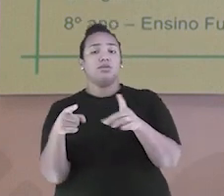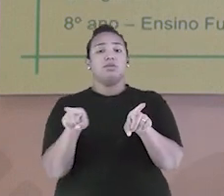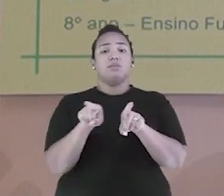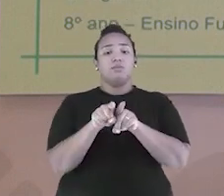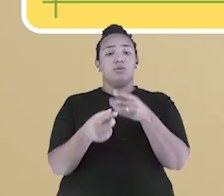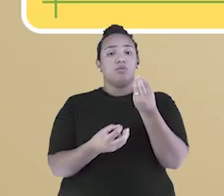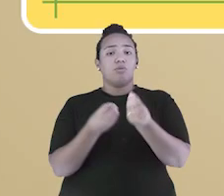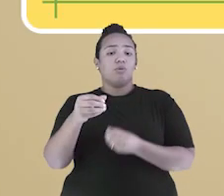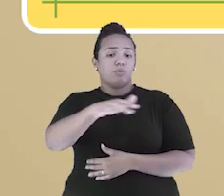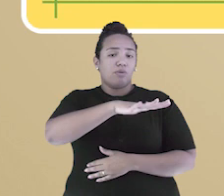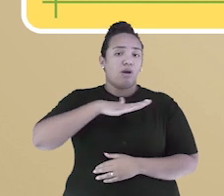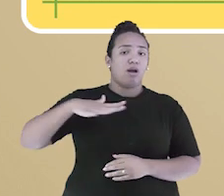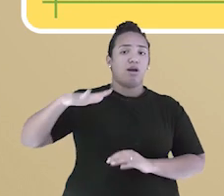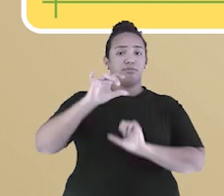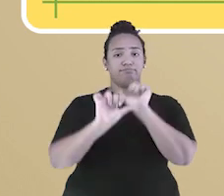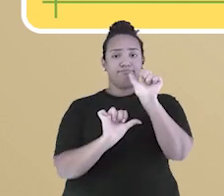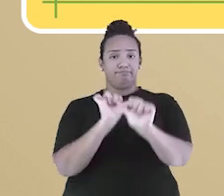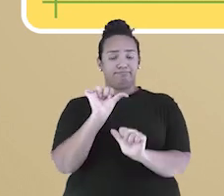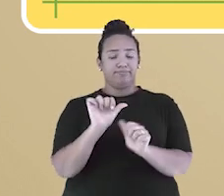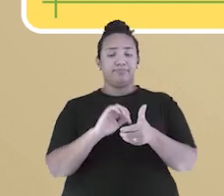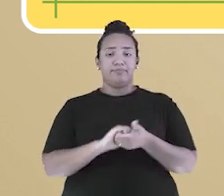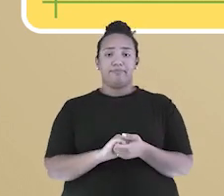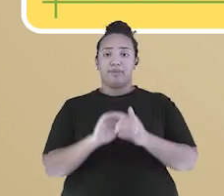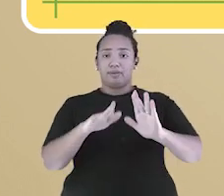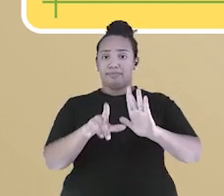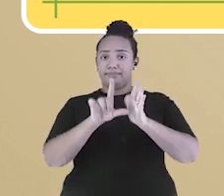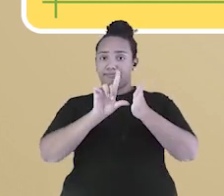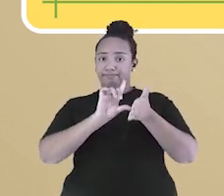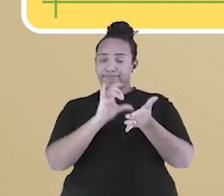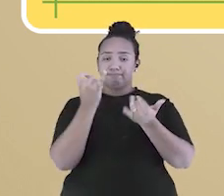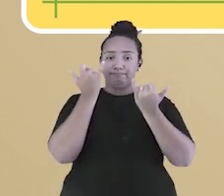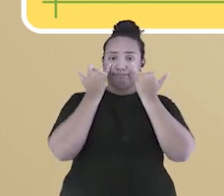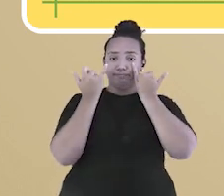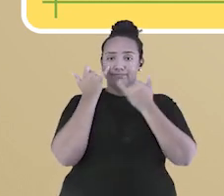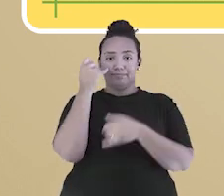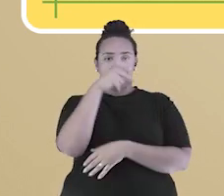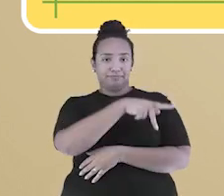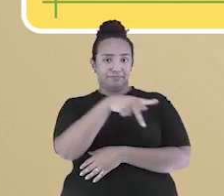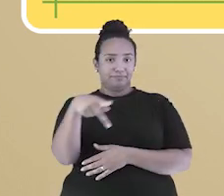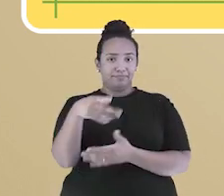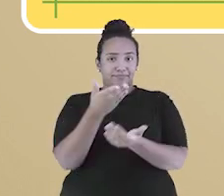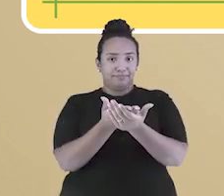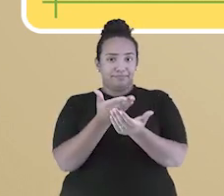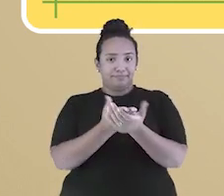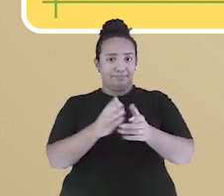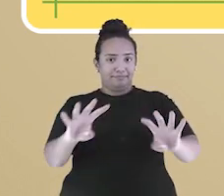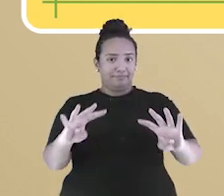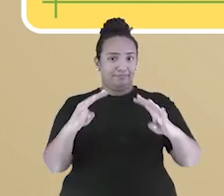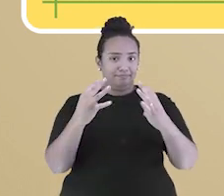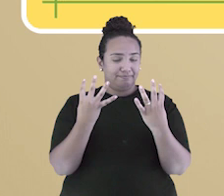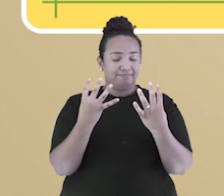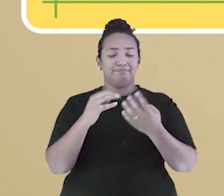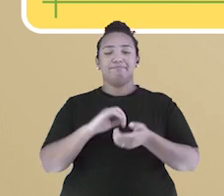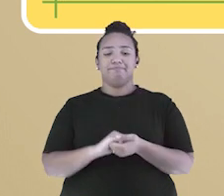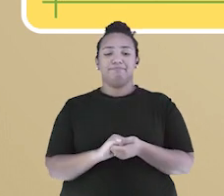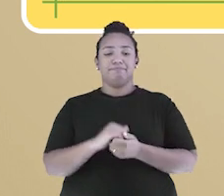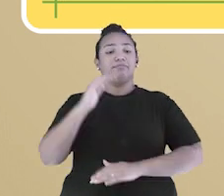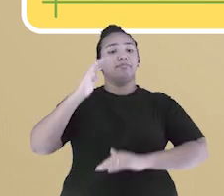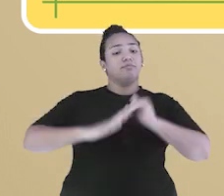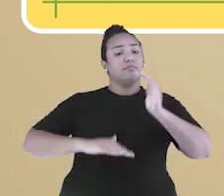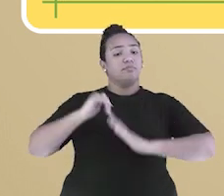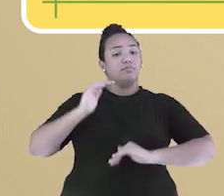espaço mundial. Mas antes, um recado para os professores e professoras que estão nos acompanhando. A habilidade que